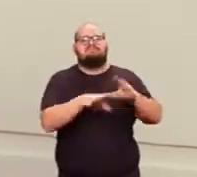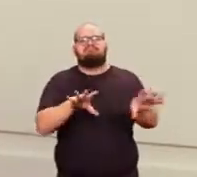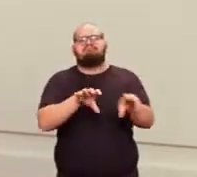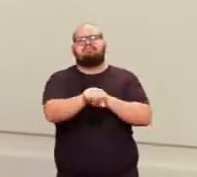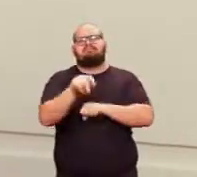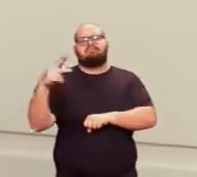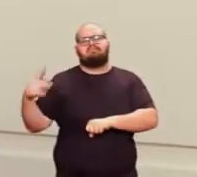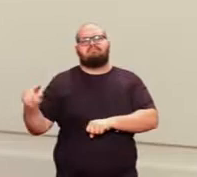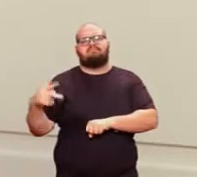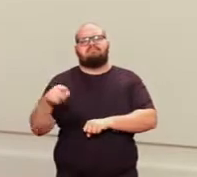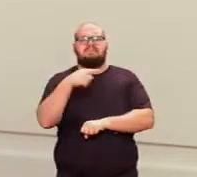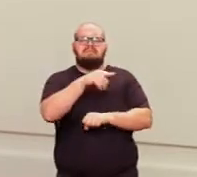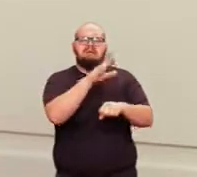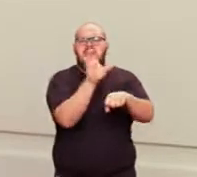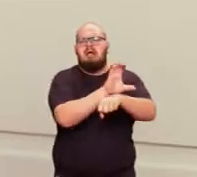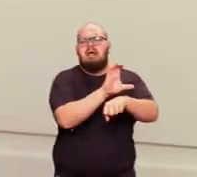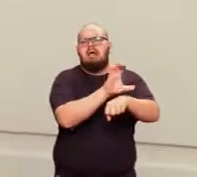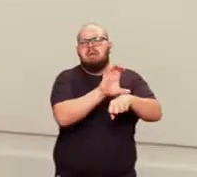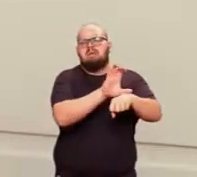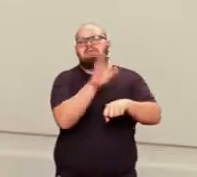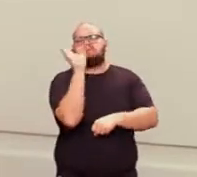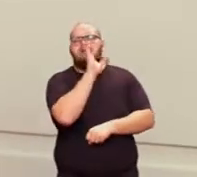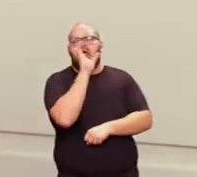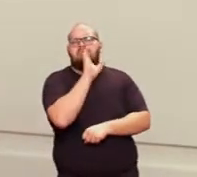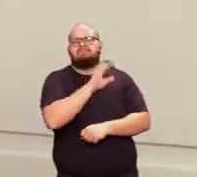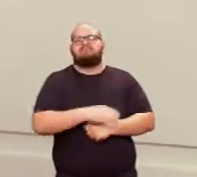utilizam para sua formação. São cursos mais